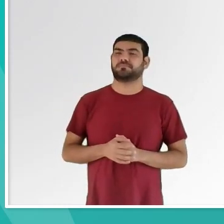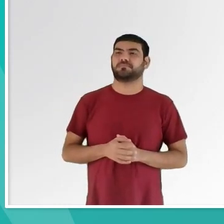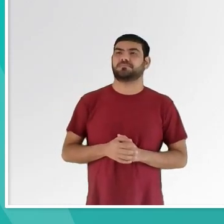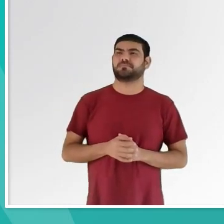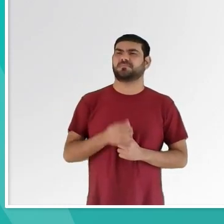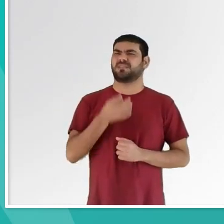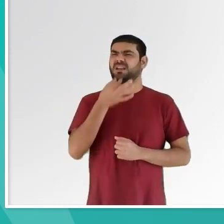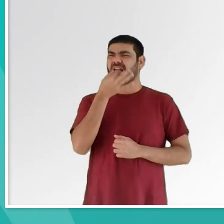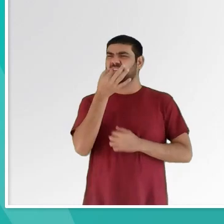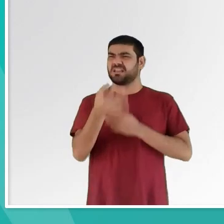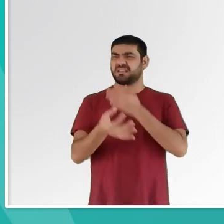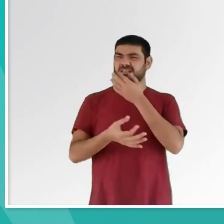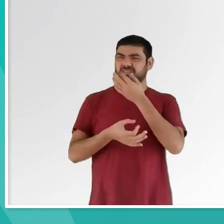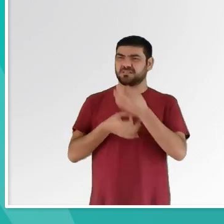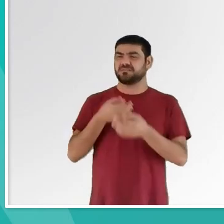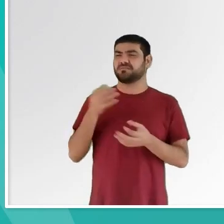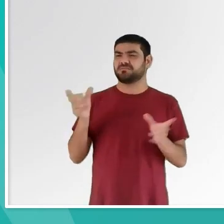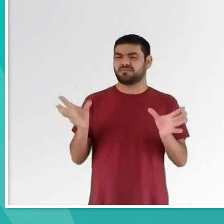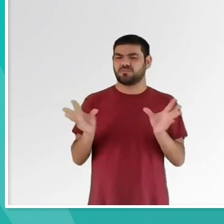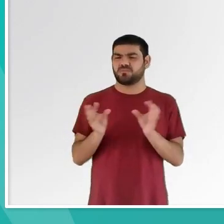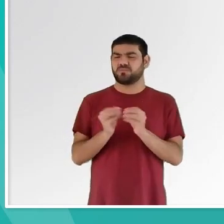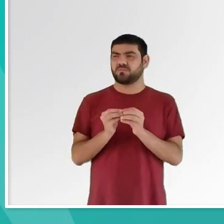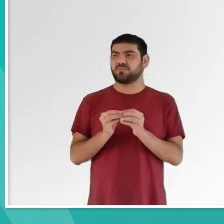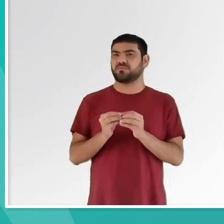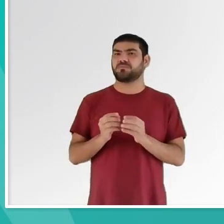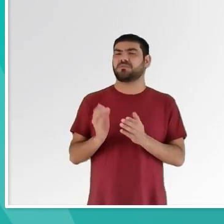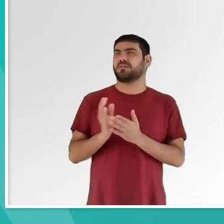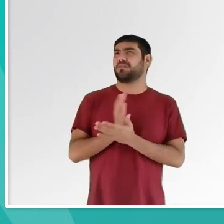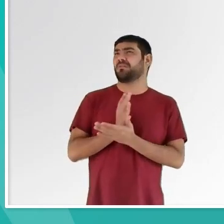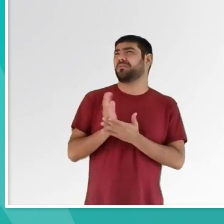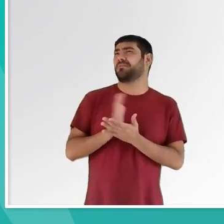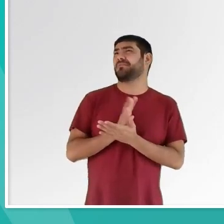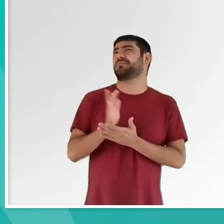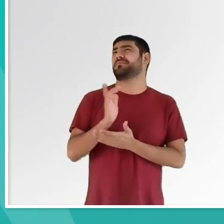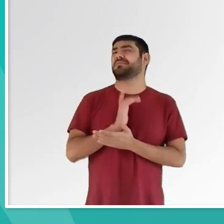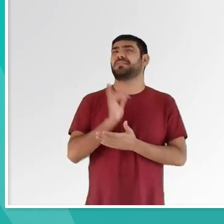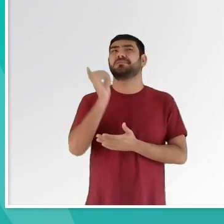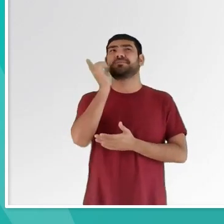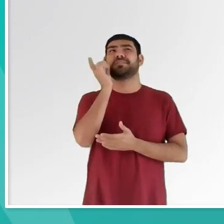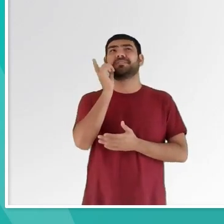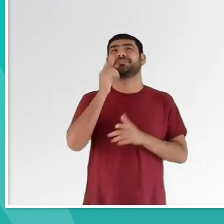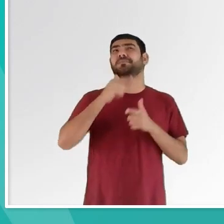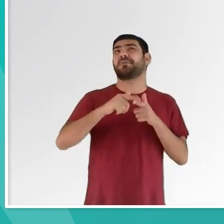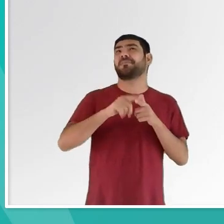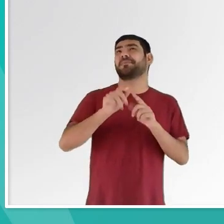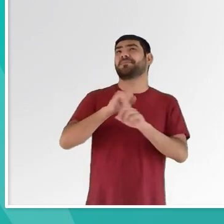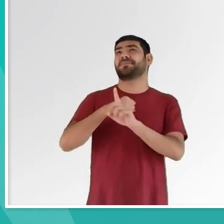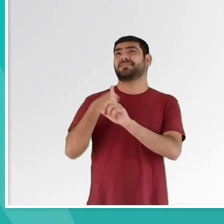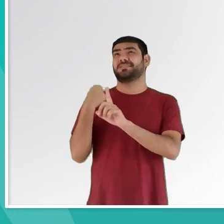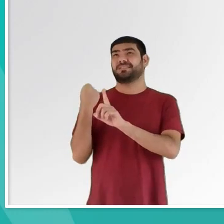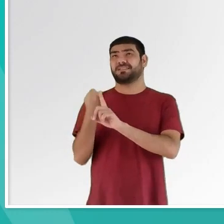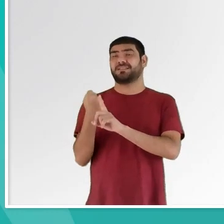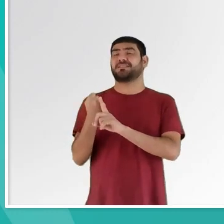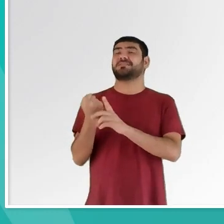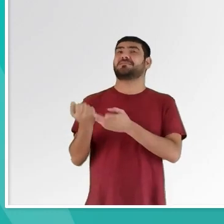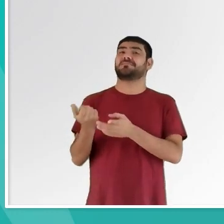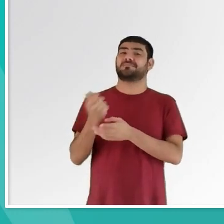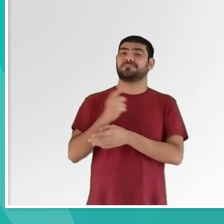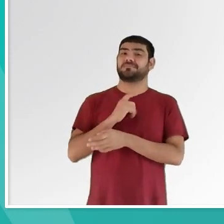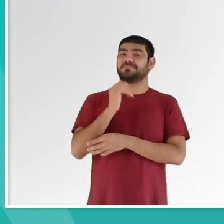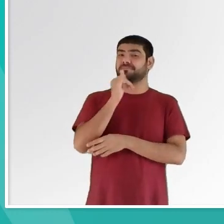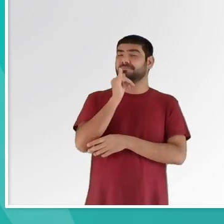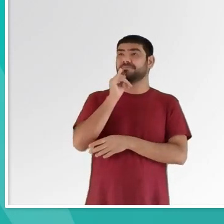muito sinteticamente algo que envolve o dia a dia de uma sociedade. Nós temos aí as histórias em